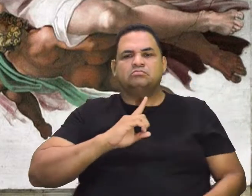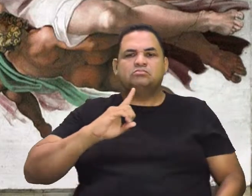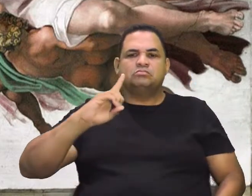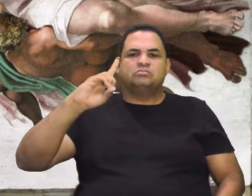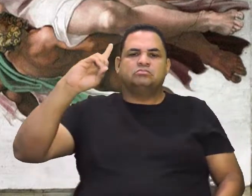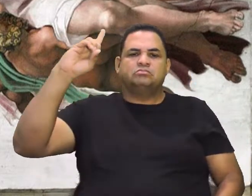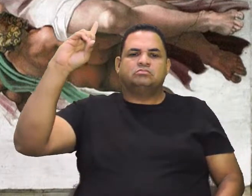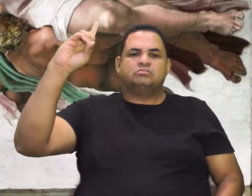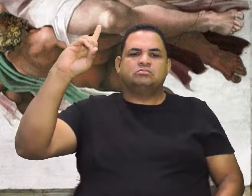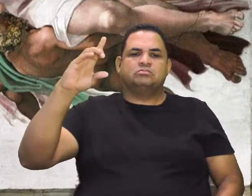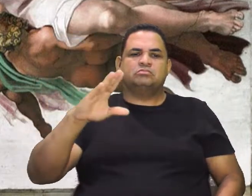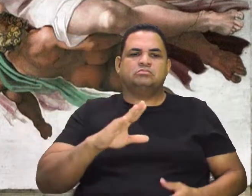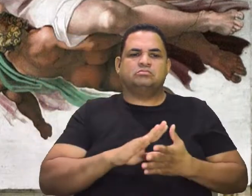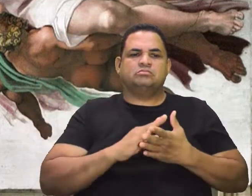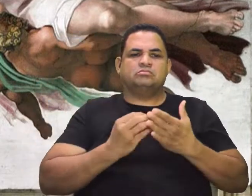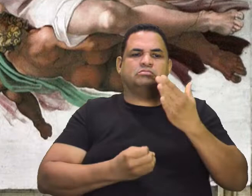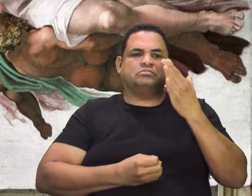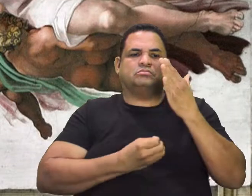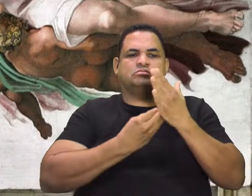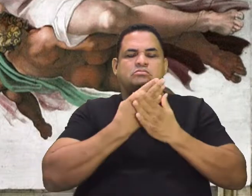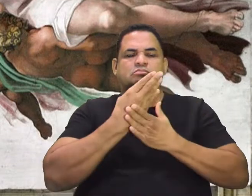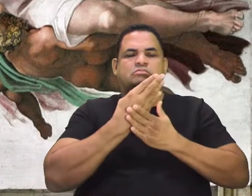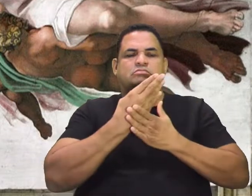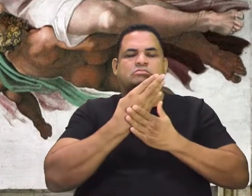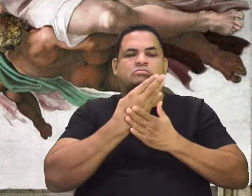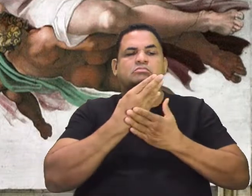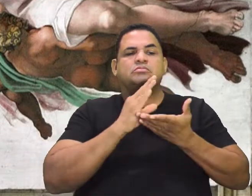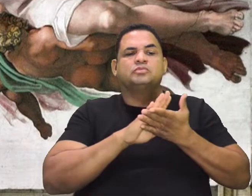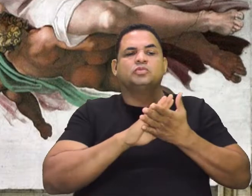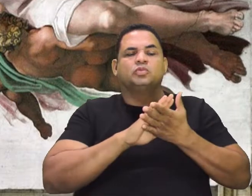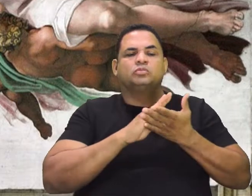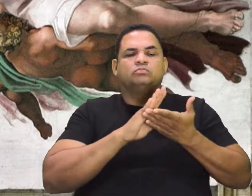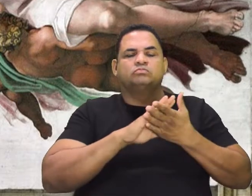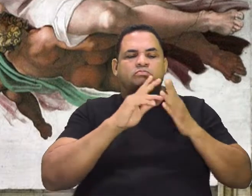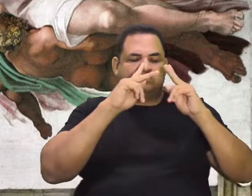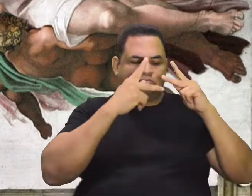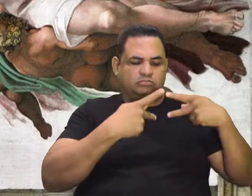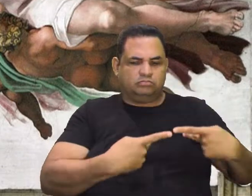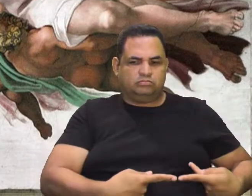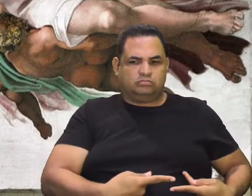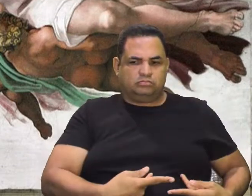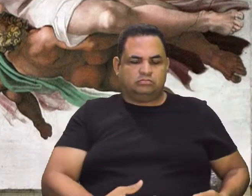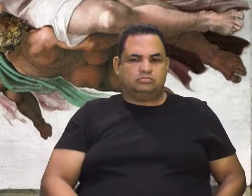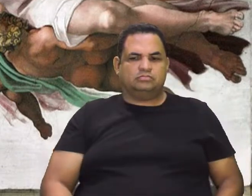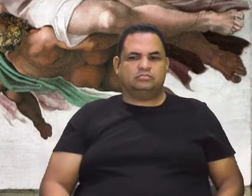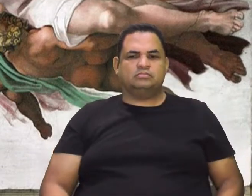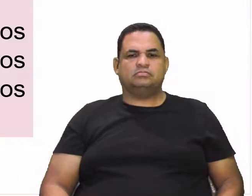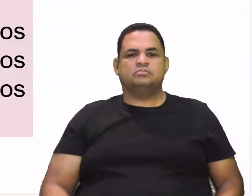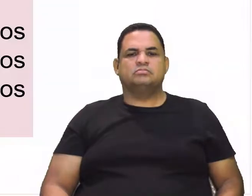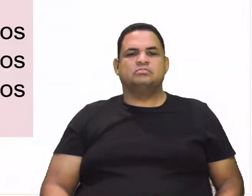Deus criando o homem. Deus criando o homem.